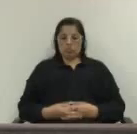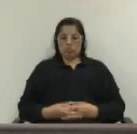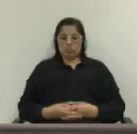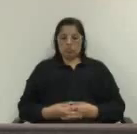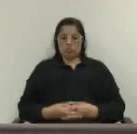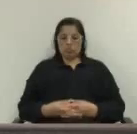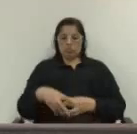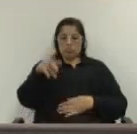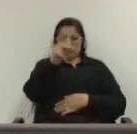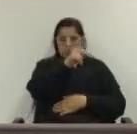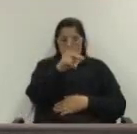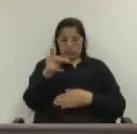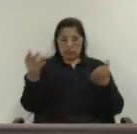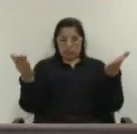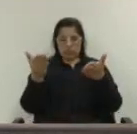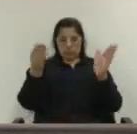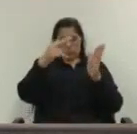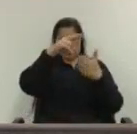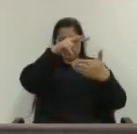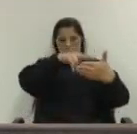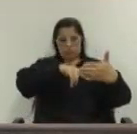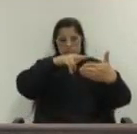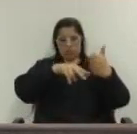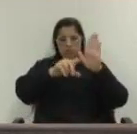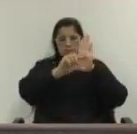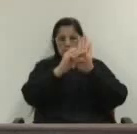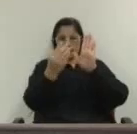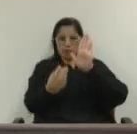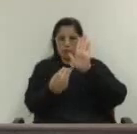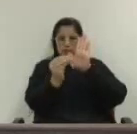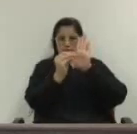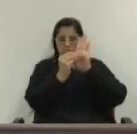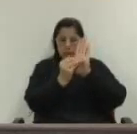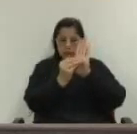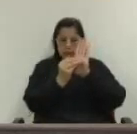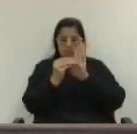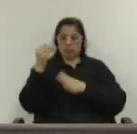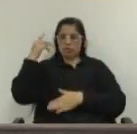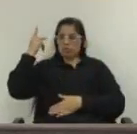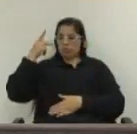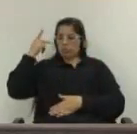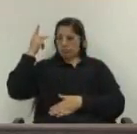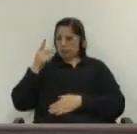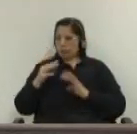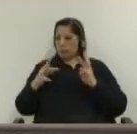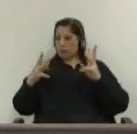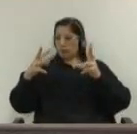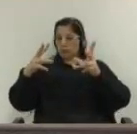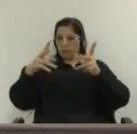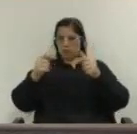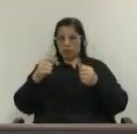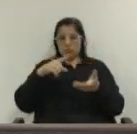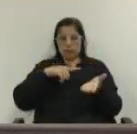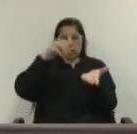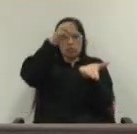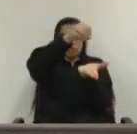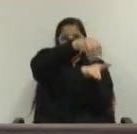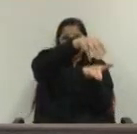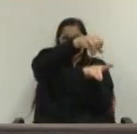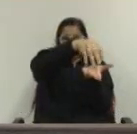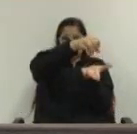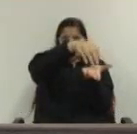Senhor presidente, agora eu vou ler a emenda do parecer aos senhores vereadores e eles todos têm uma cópia, é isso?